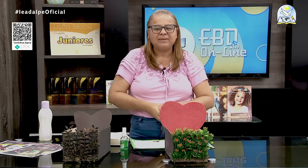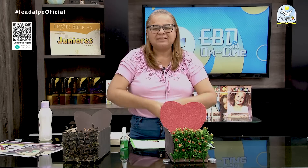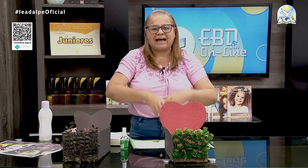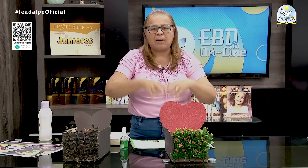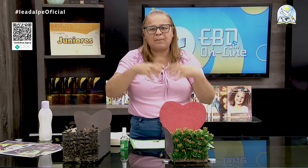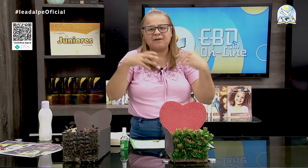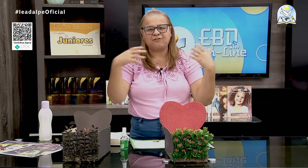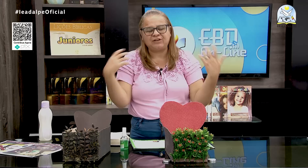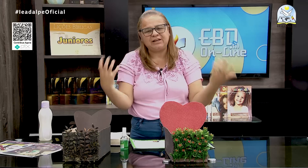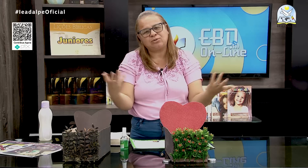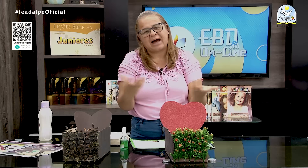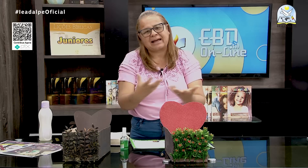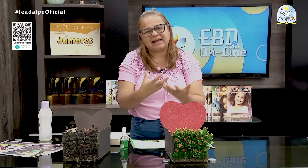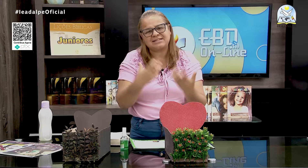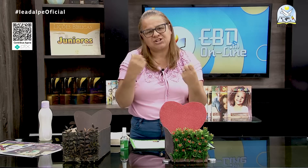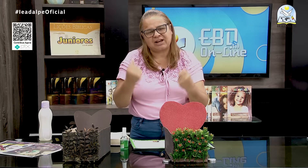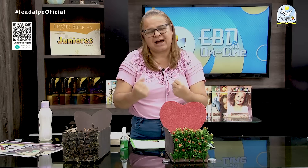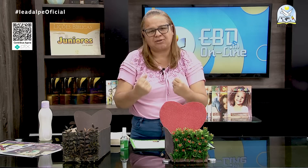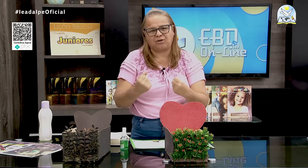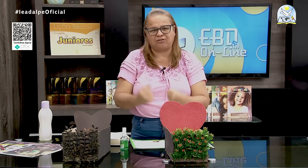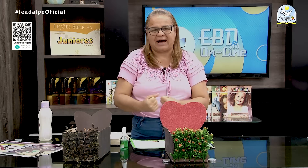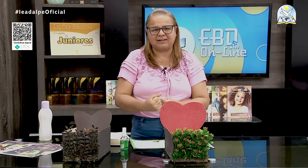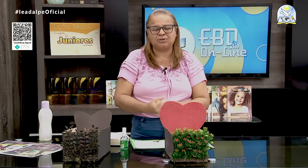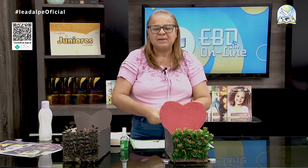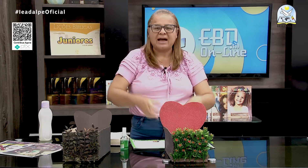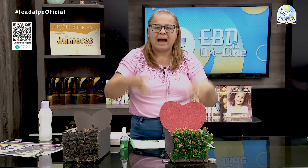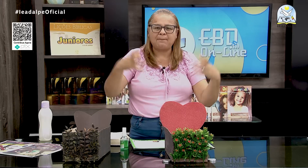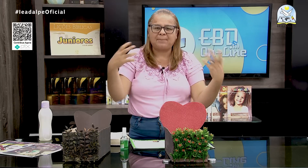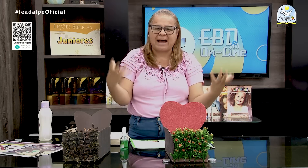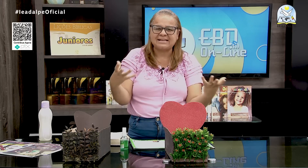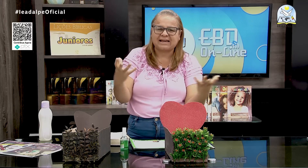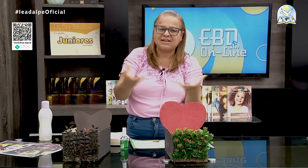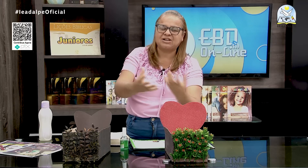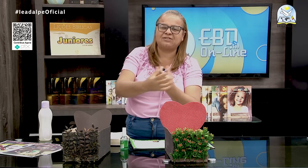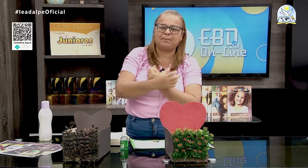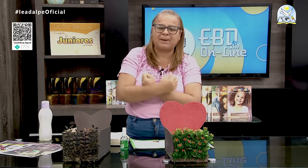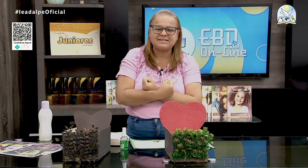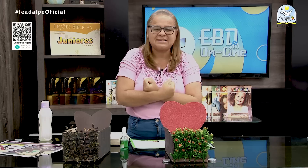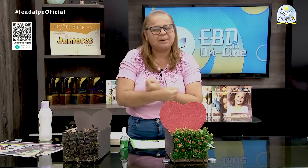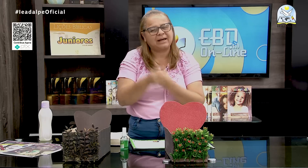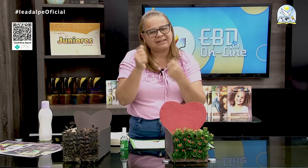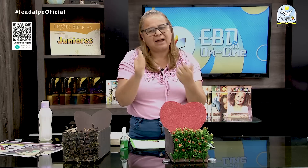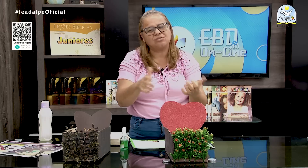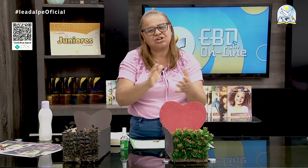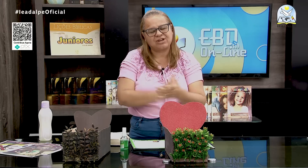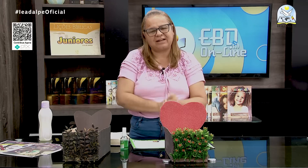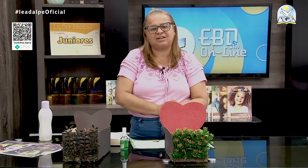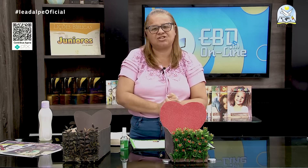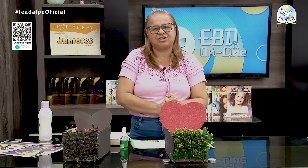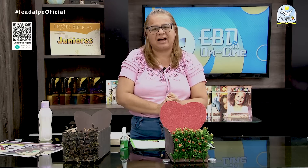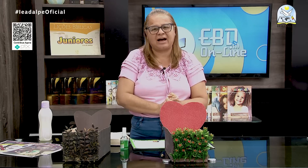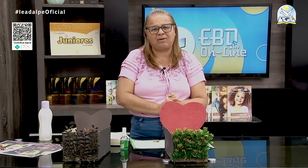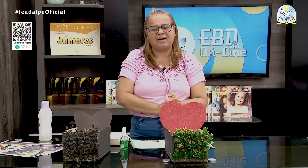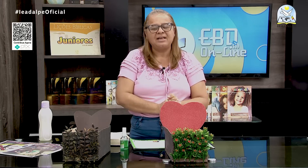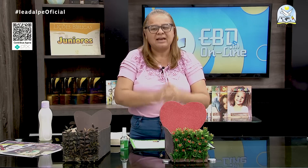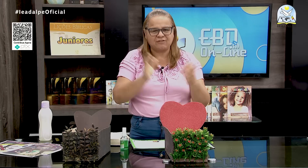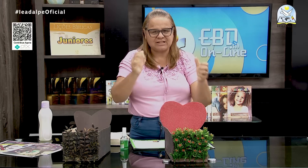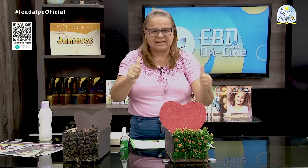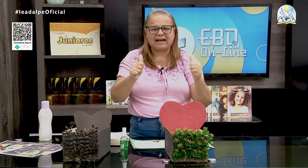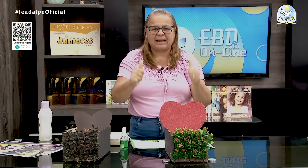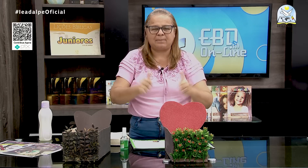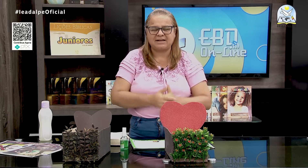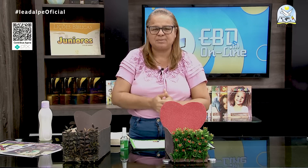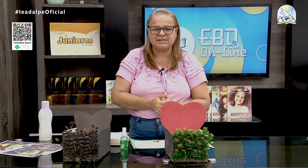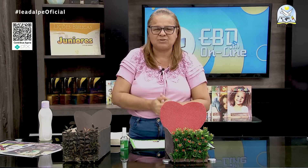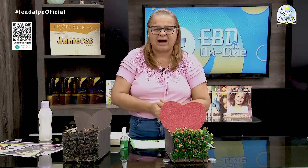aula dar um bem-vindo àqueles que chegaram novato abraça aqueles que tiver precisando porque tem aluno que chega triste na aula e